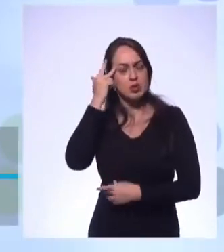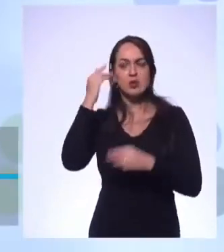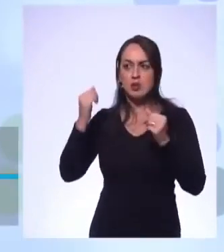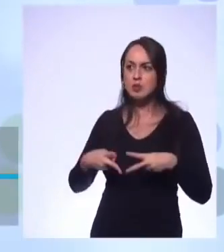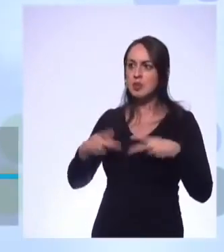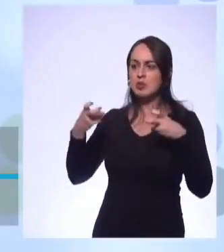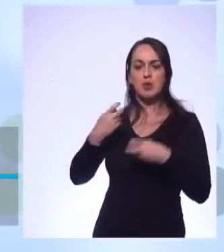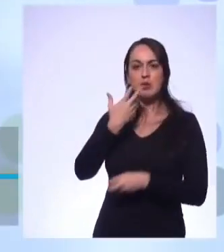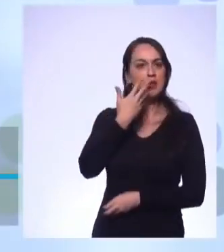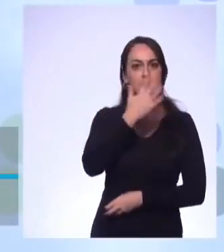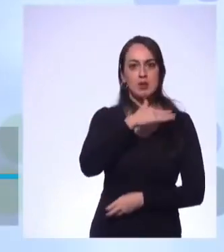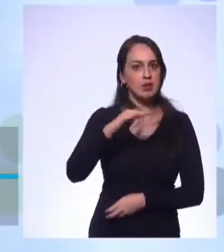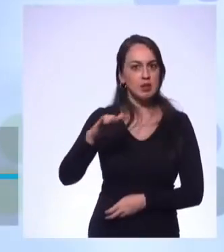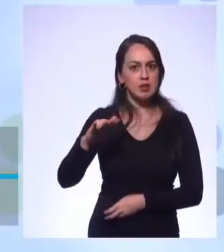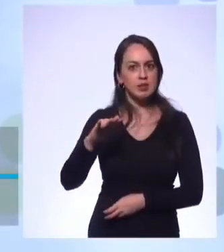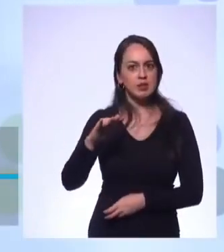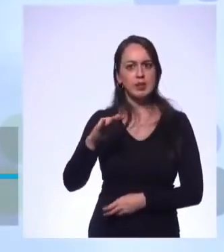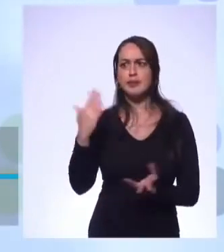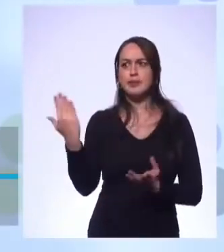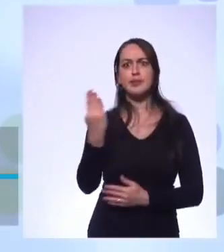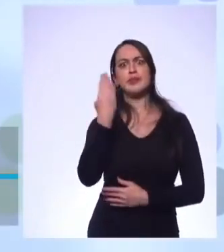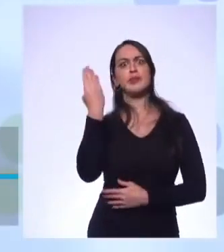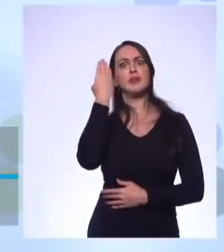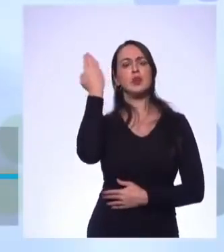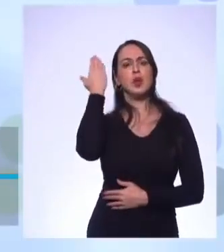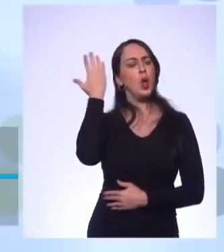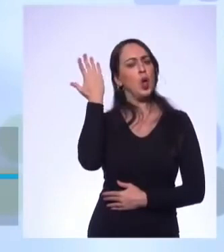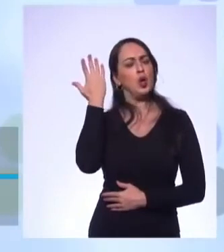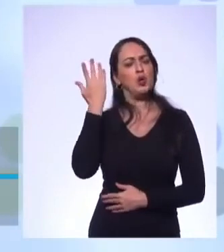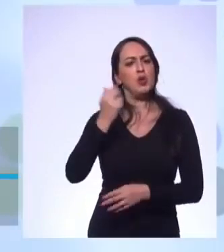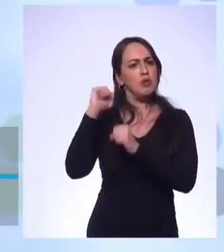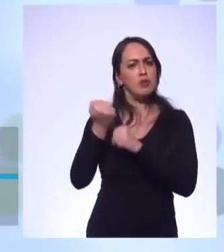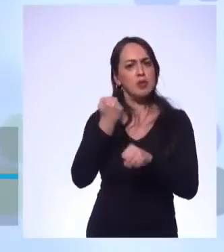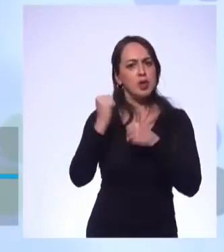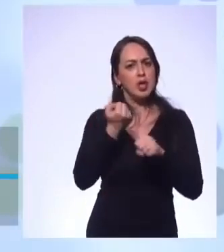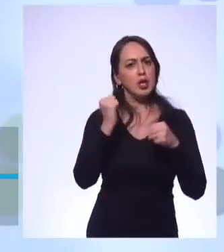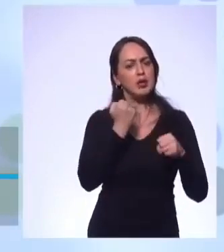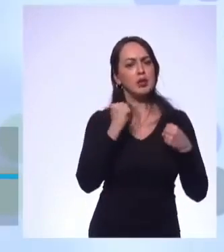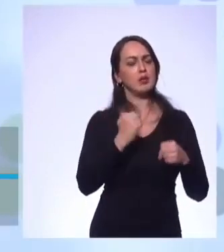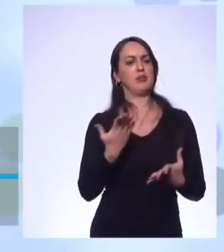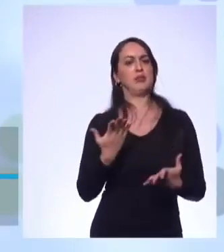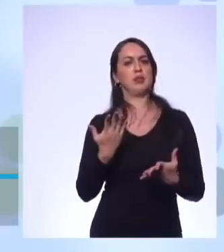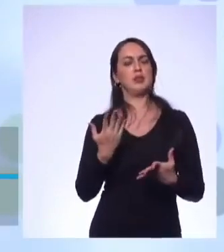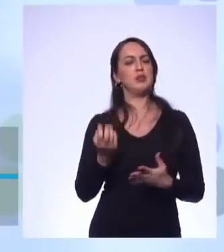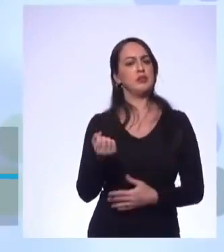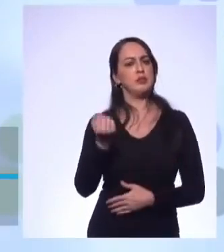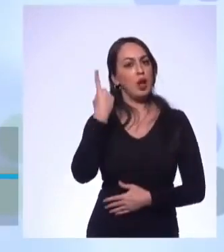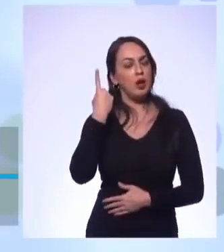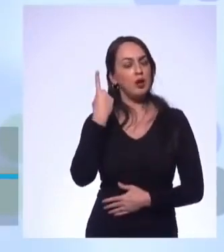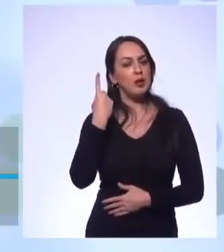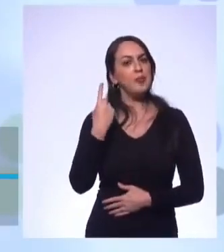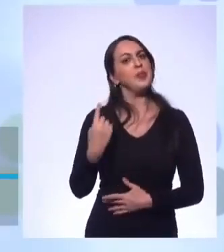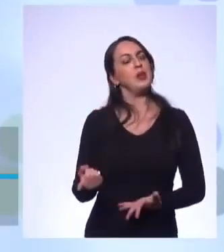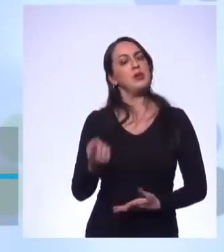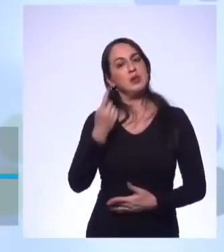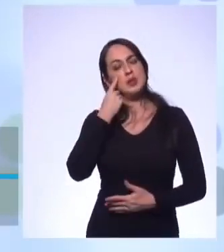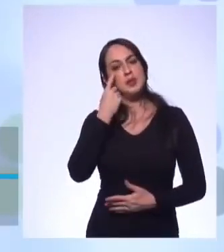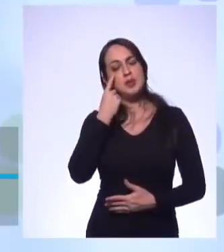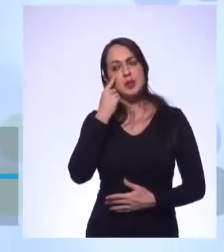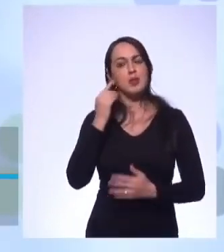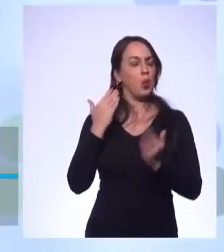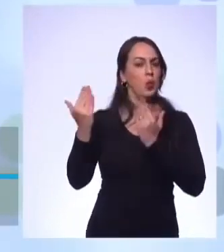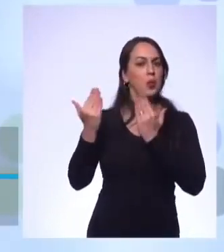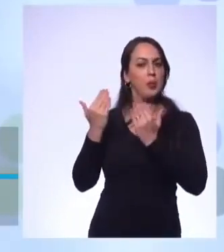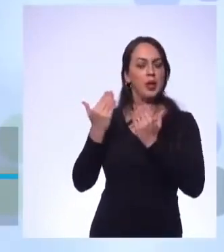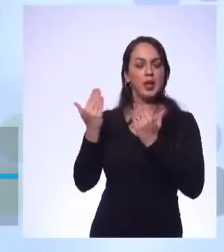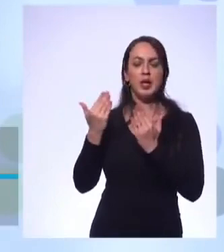isso. Então, ou seja, a gente está falando aqui de telefonia, está falando de pequenas coisas que parecem pequenas, mas que ajudam a construir o futuro, ajuda a construir o seu